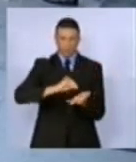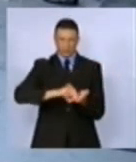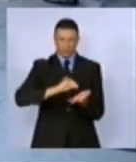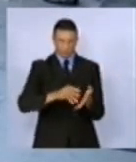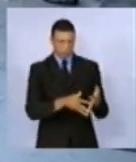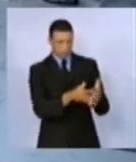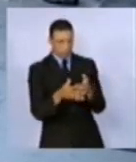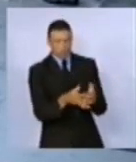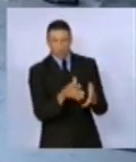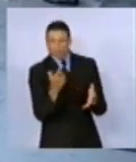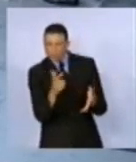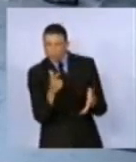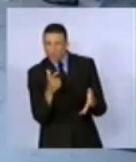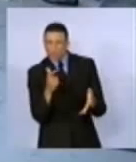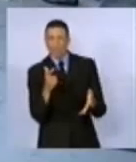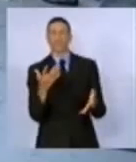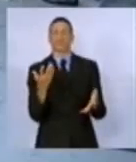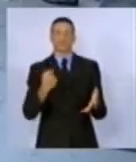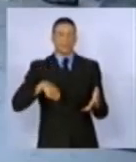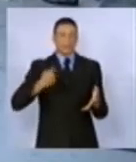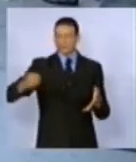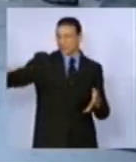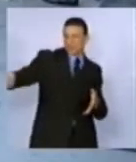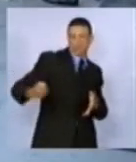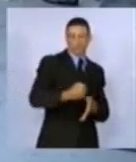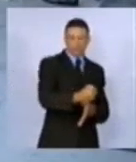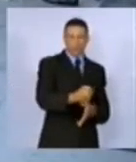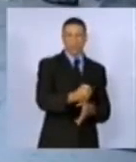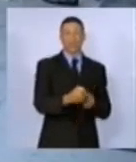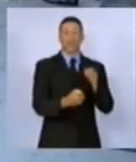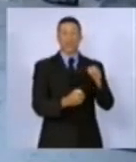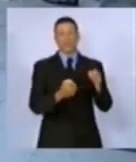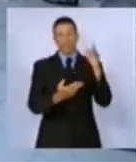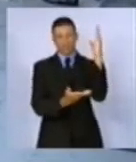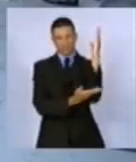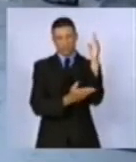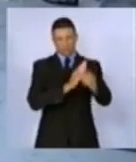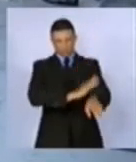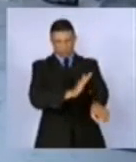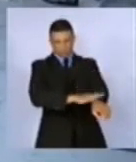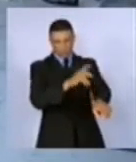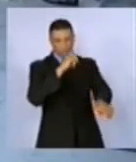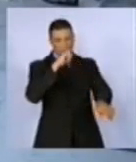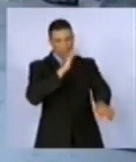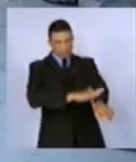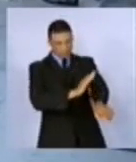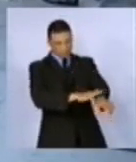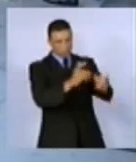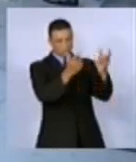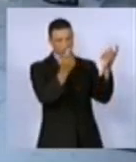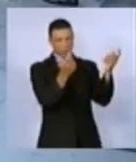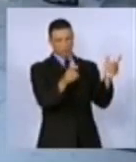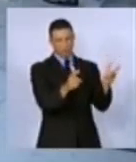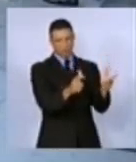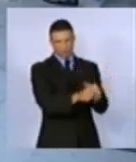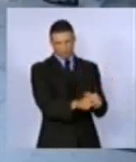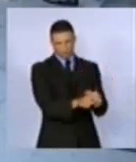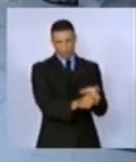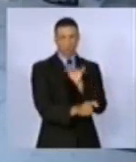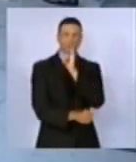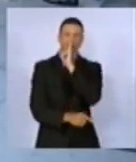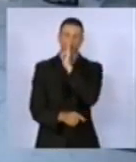máquinas nós tivemos uma queda muito grande da produtividade eh o centro sul que há 2 anos há 3 anos atrás tinha uma